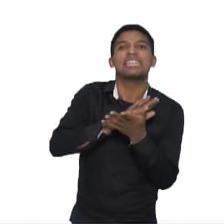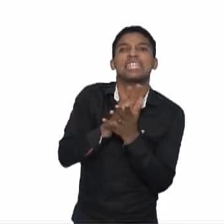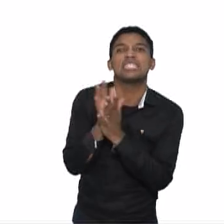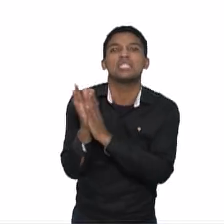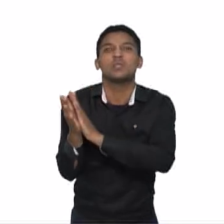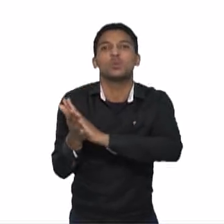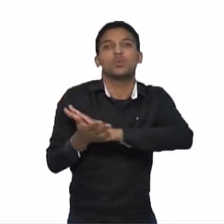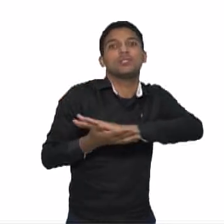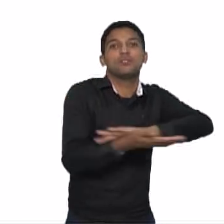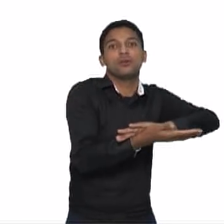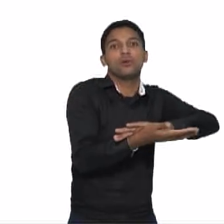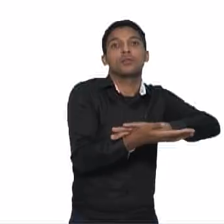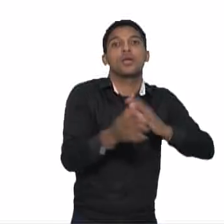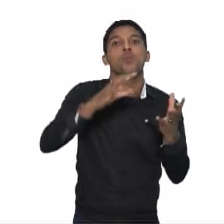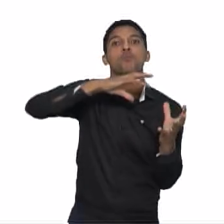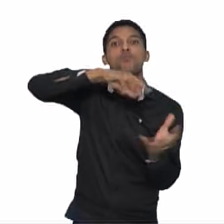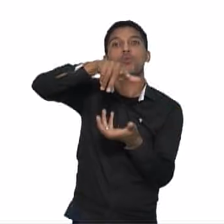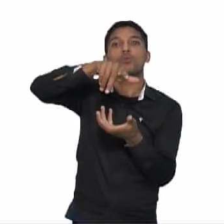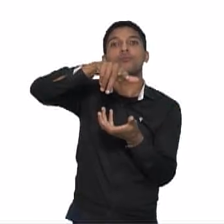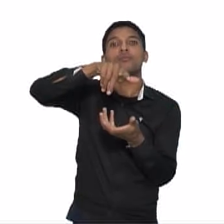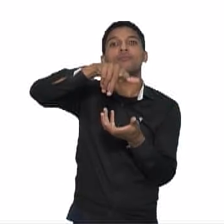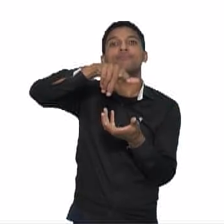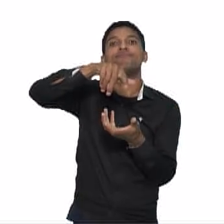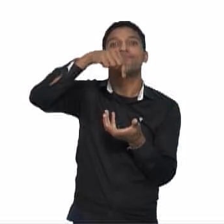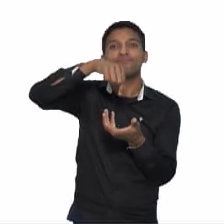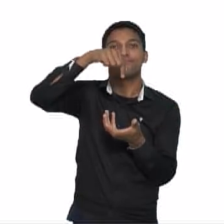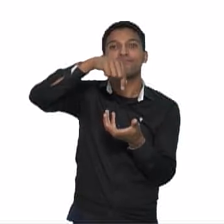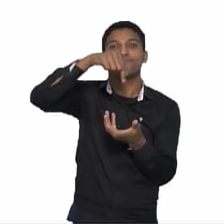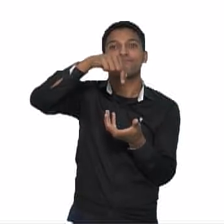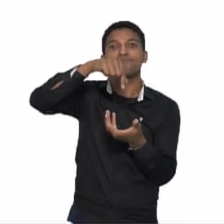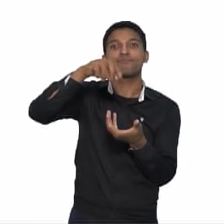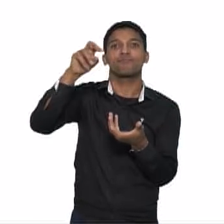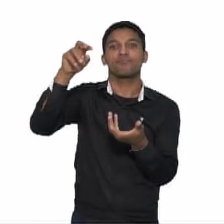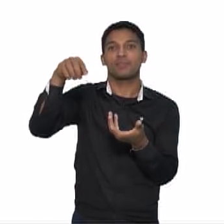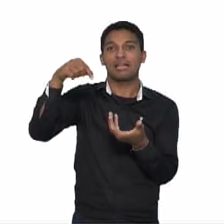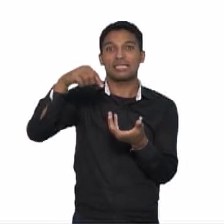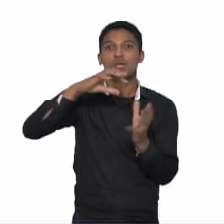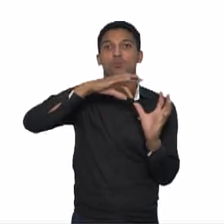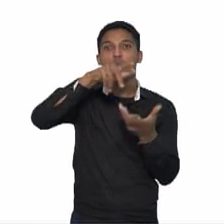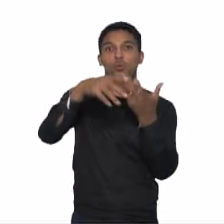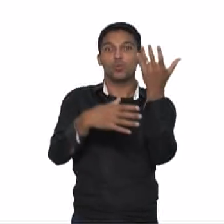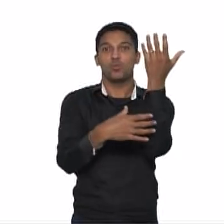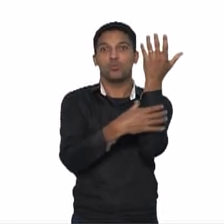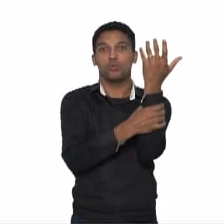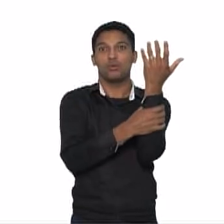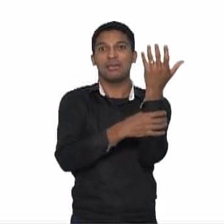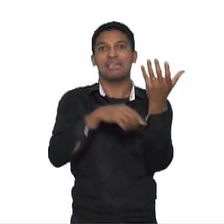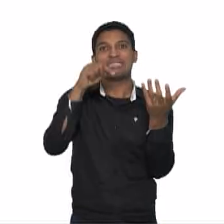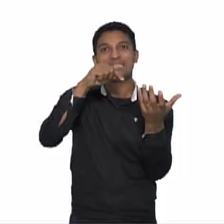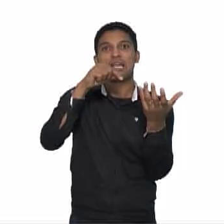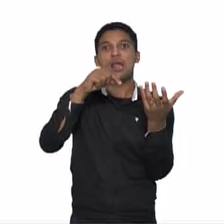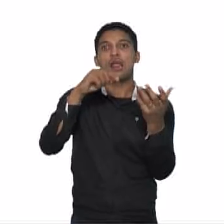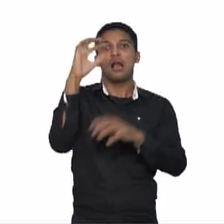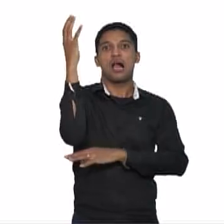recursos disponíveis no planeta. Esses conflitos e riscos têm levado muitos